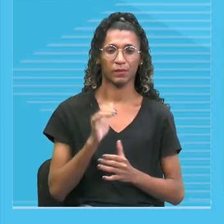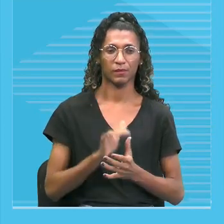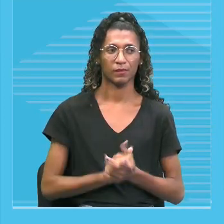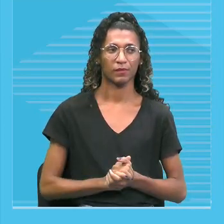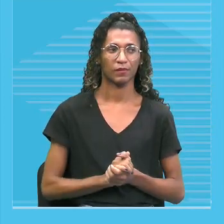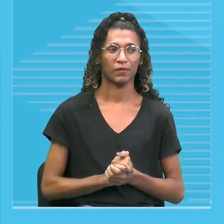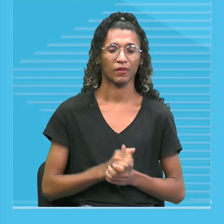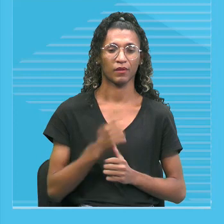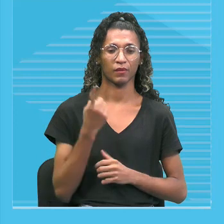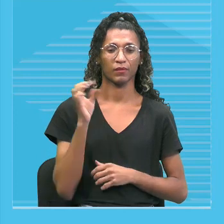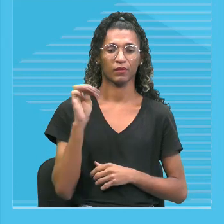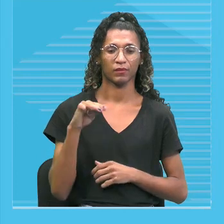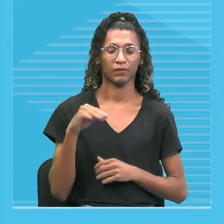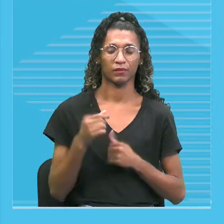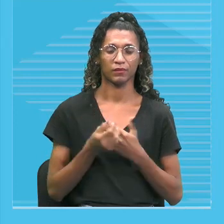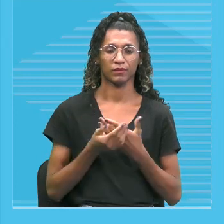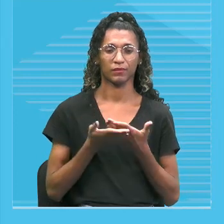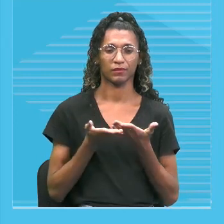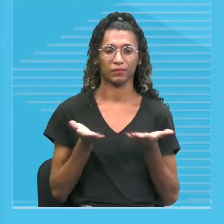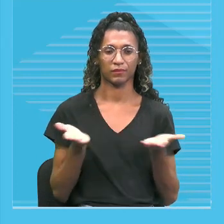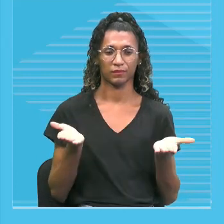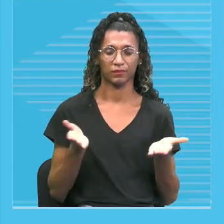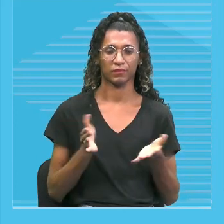oito vou também marcar um minuto